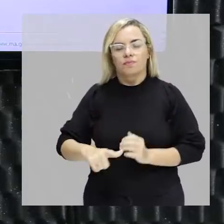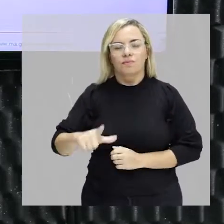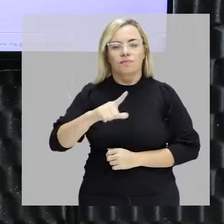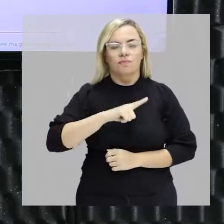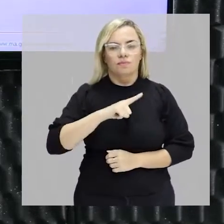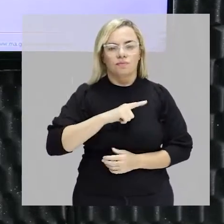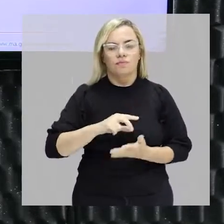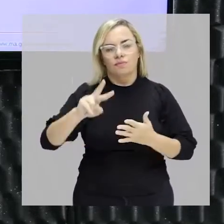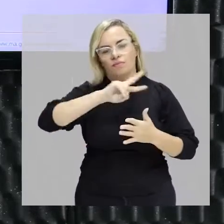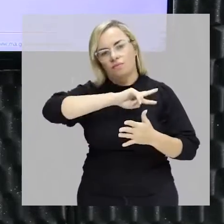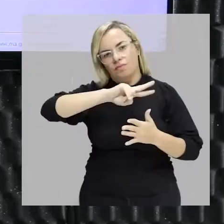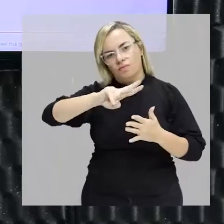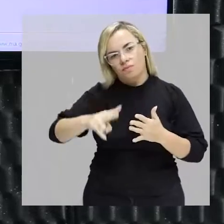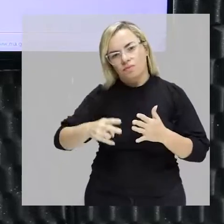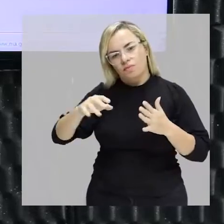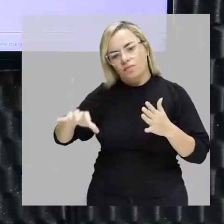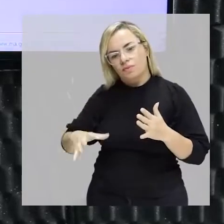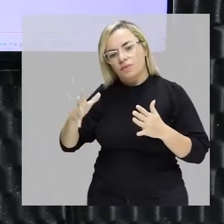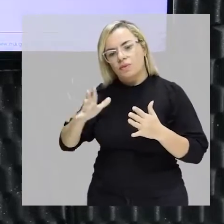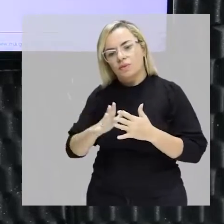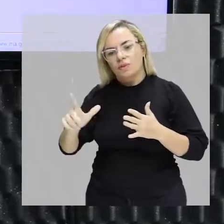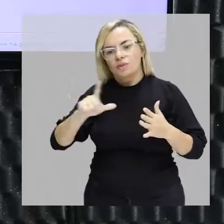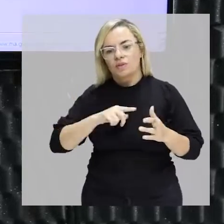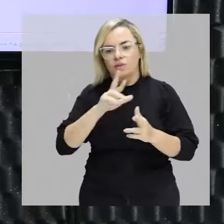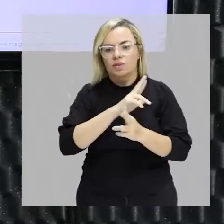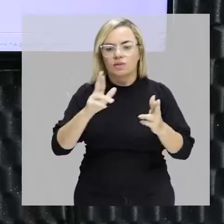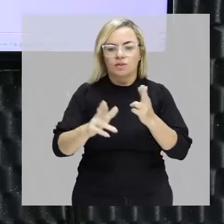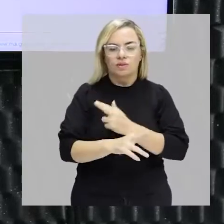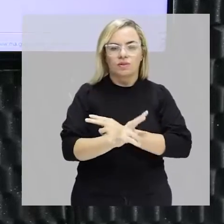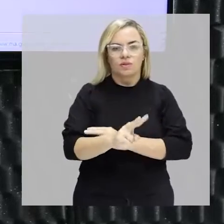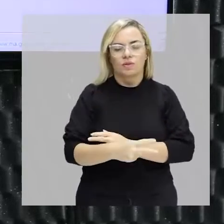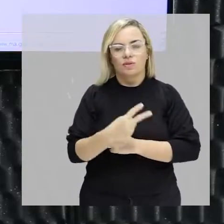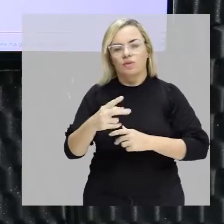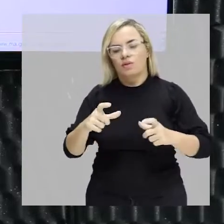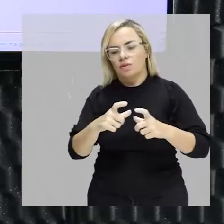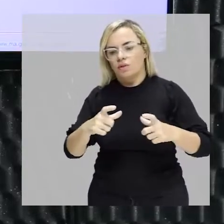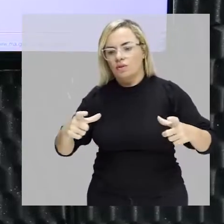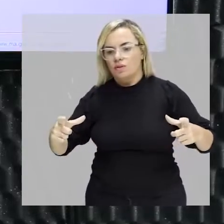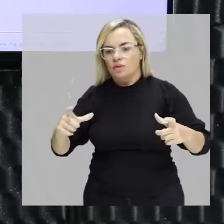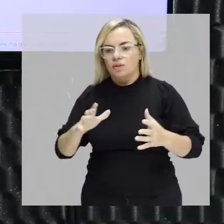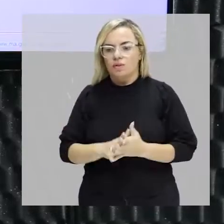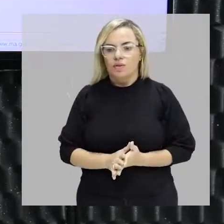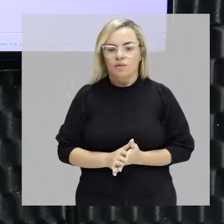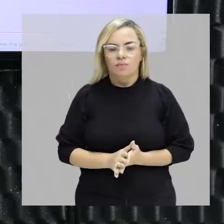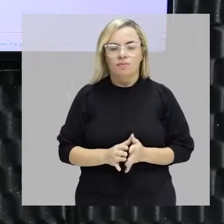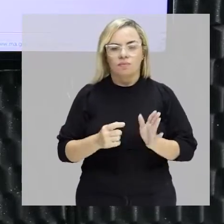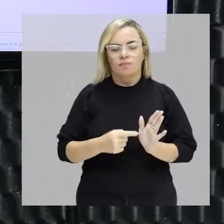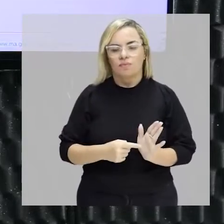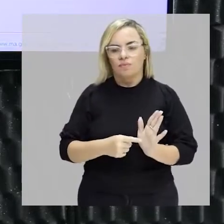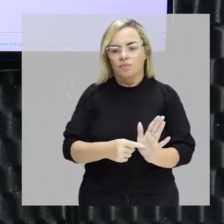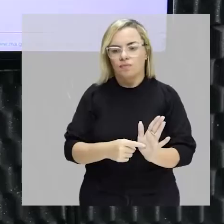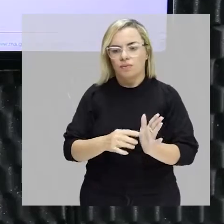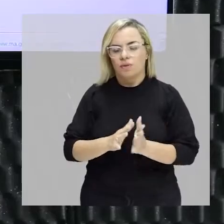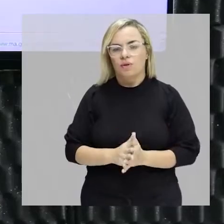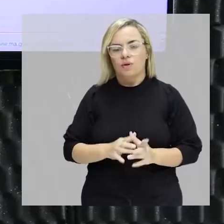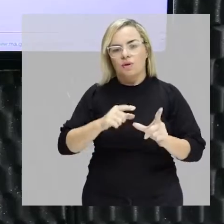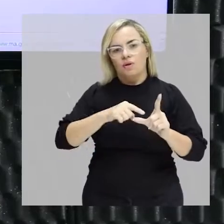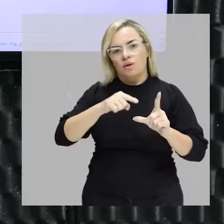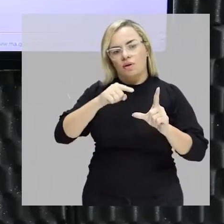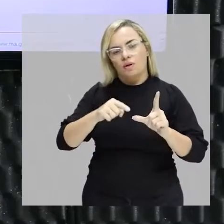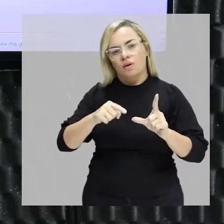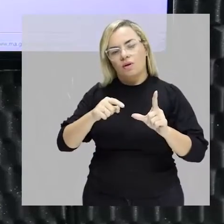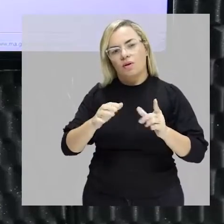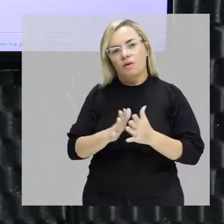muitas situações aonde eu tenho, né, uma relação entre grandezas que é expressa através do gráfico, que é uma